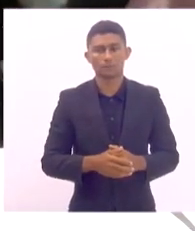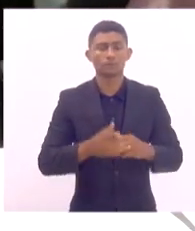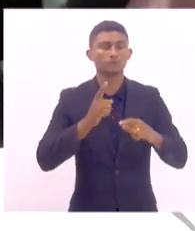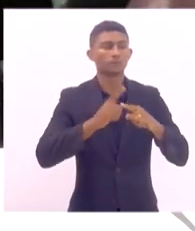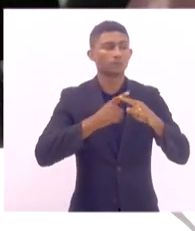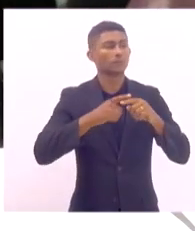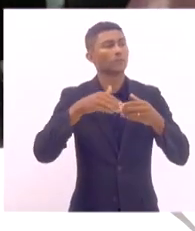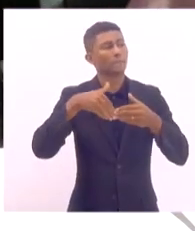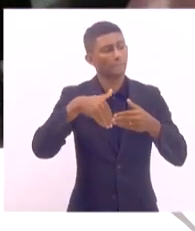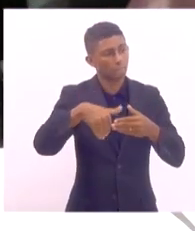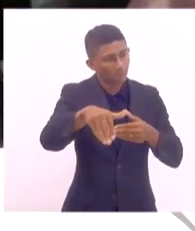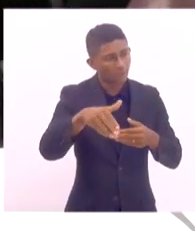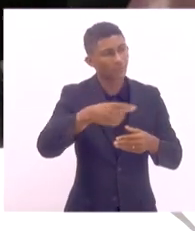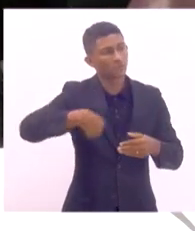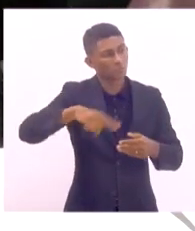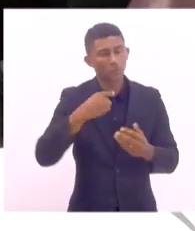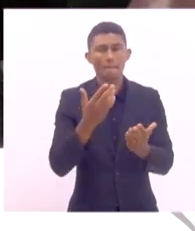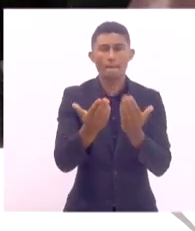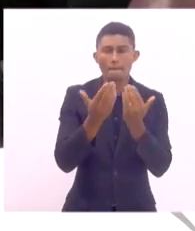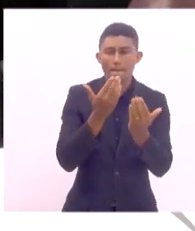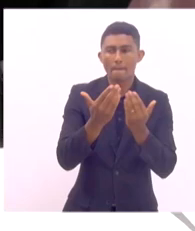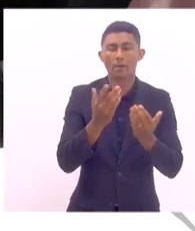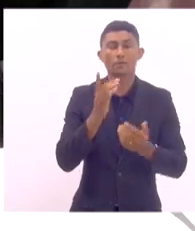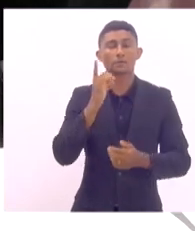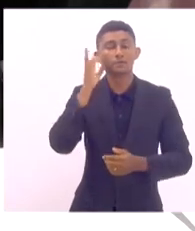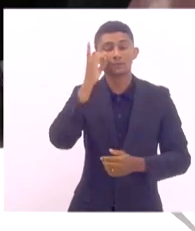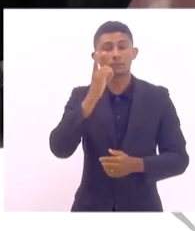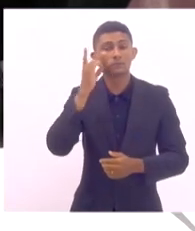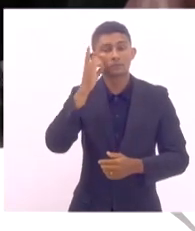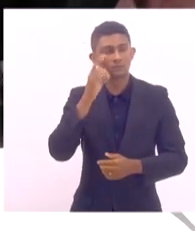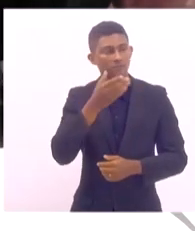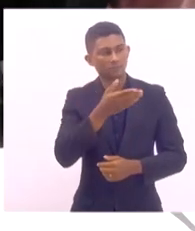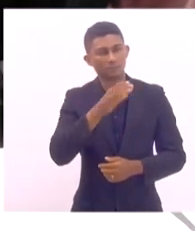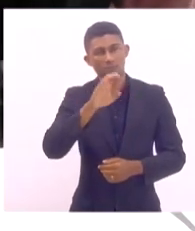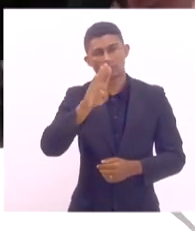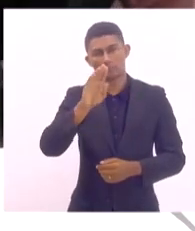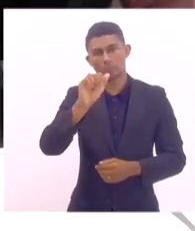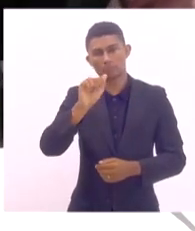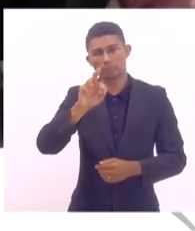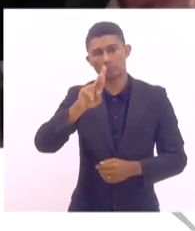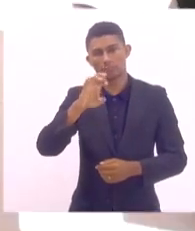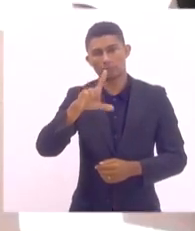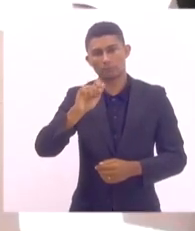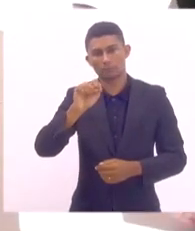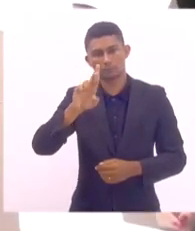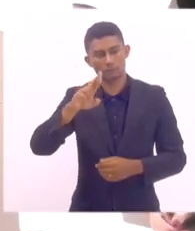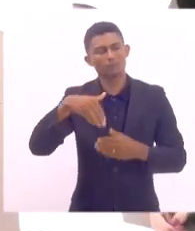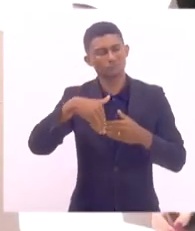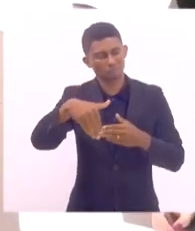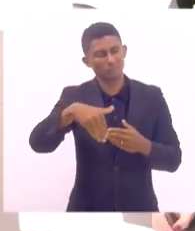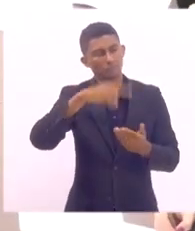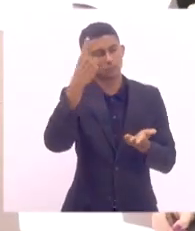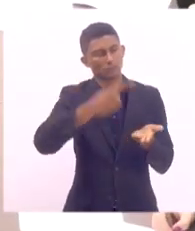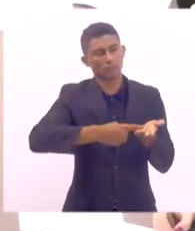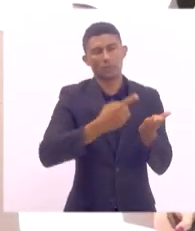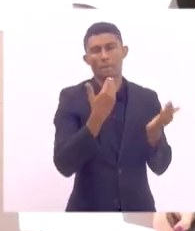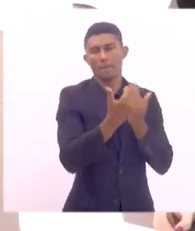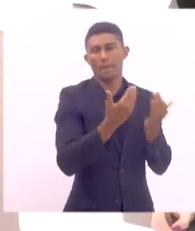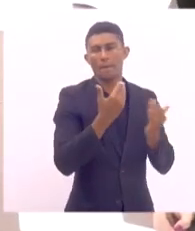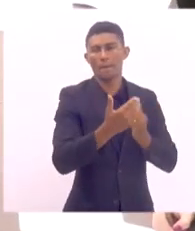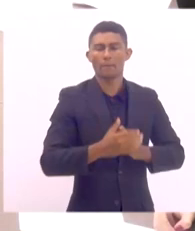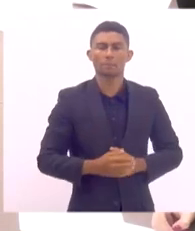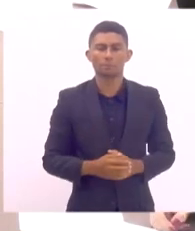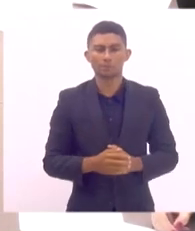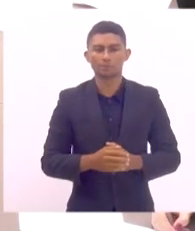diálogo específico com o deputado Bacelar. Obrigado. Não vai derrubar o 5508, não é